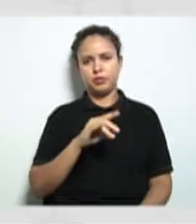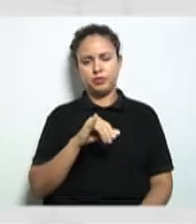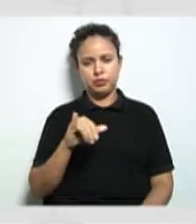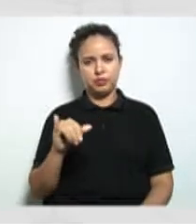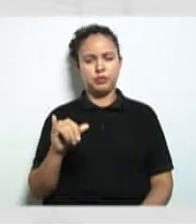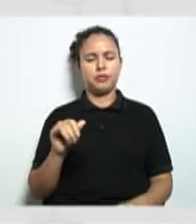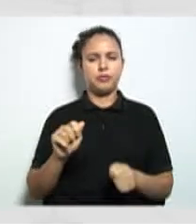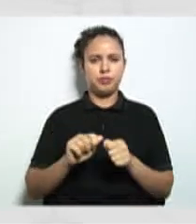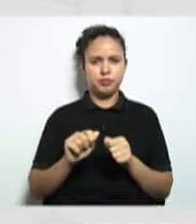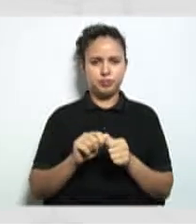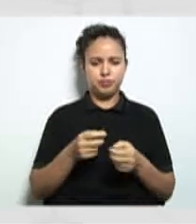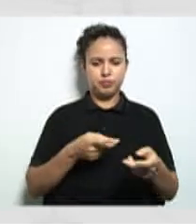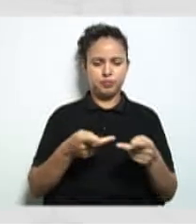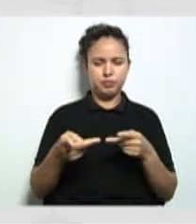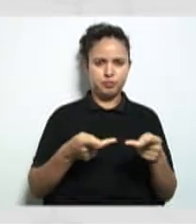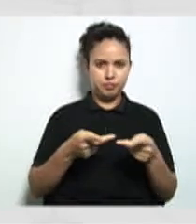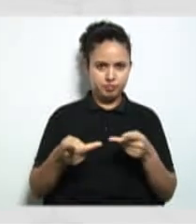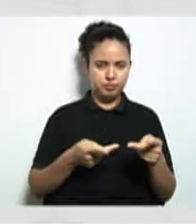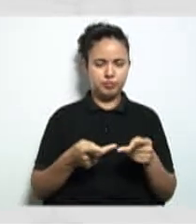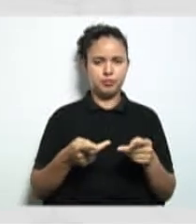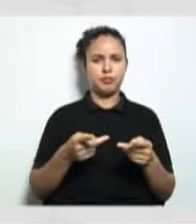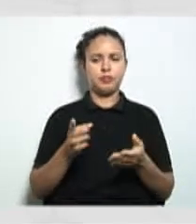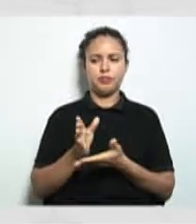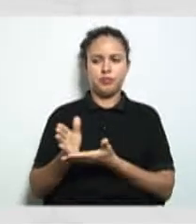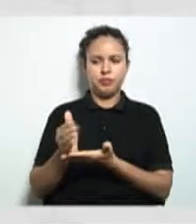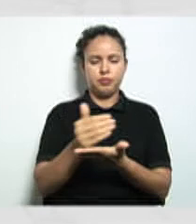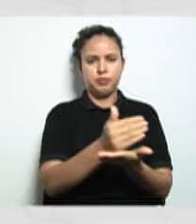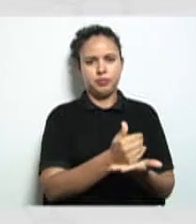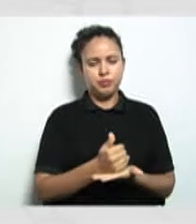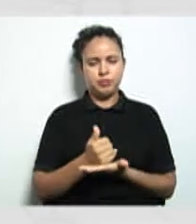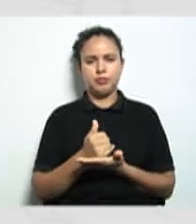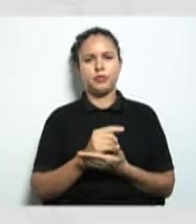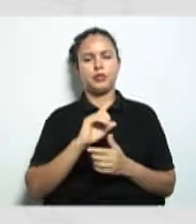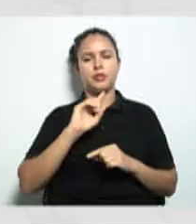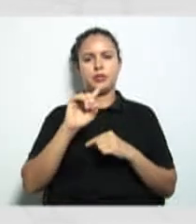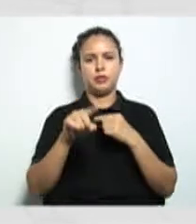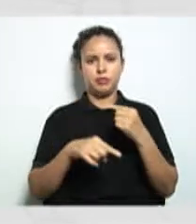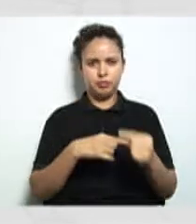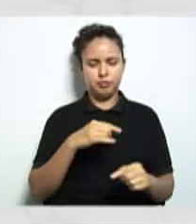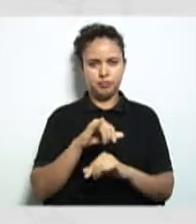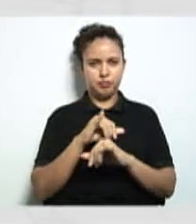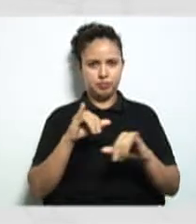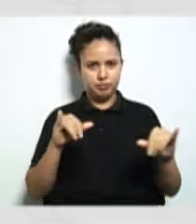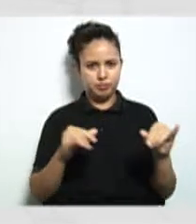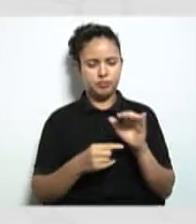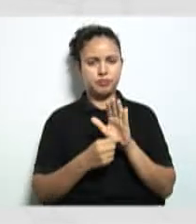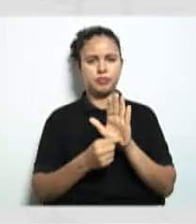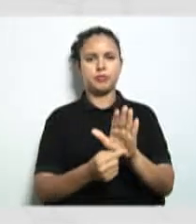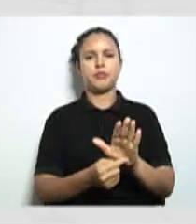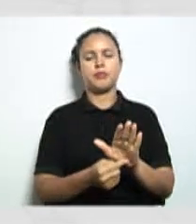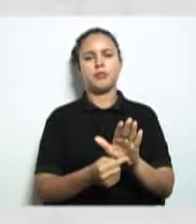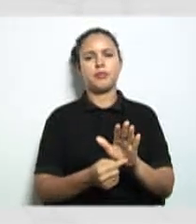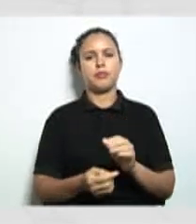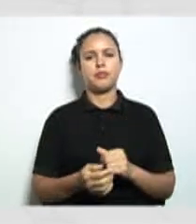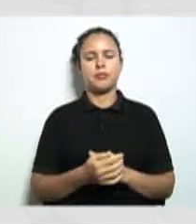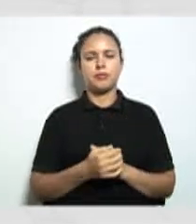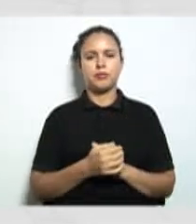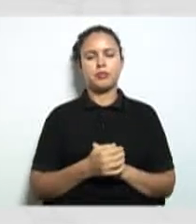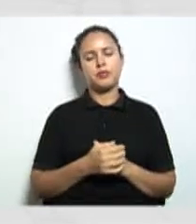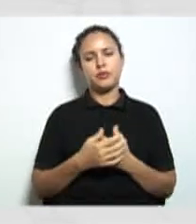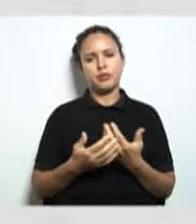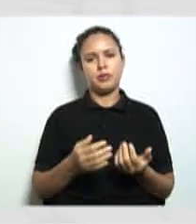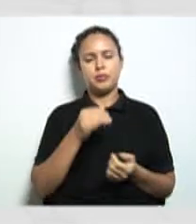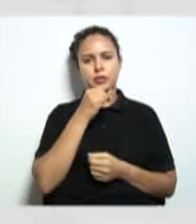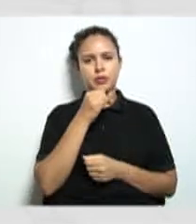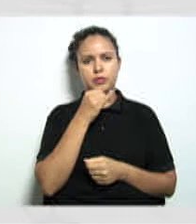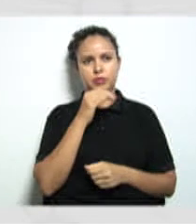projeto de pesquisa, eu vou desenvolver meu problema, vou coletar meus dados para que eu possa apresentá-los. De repente, aí num evento